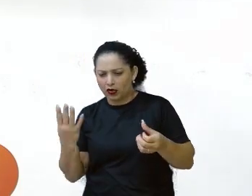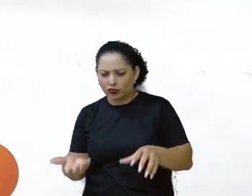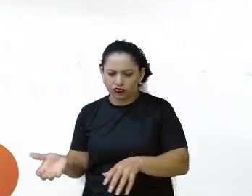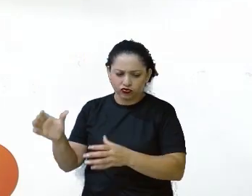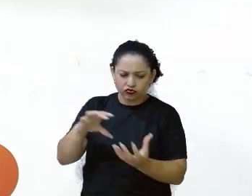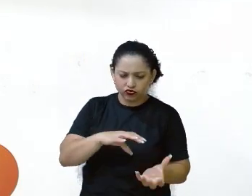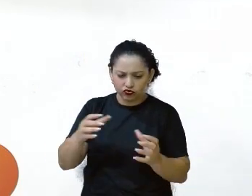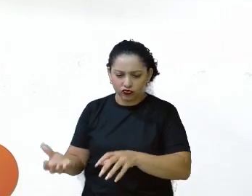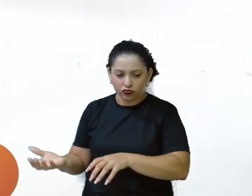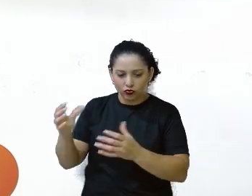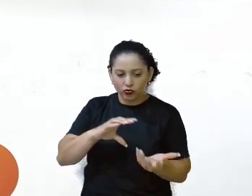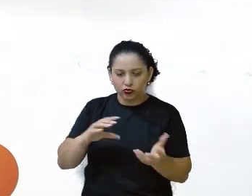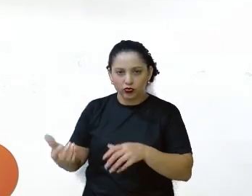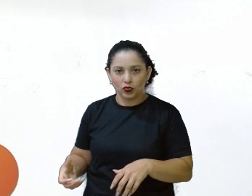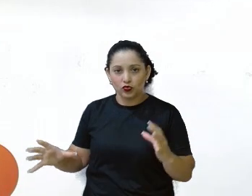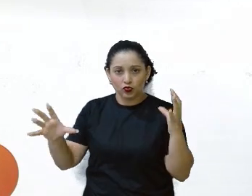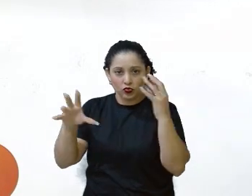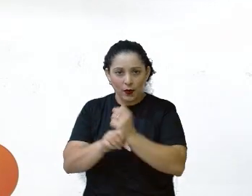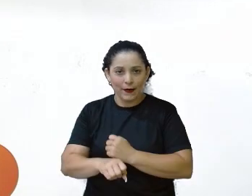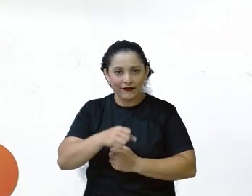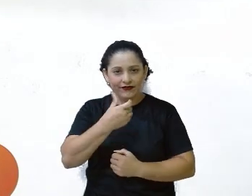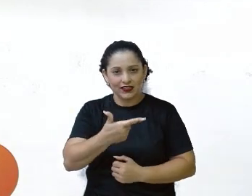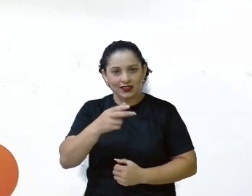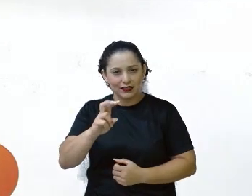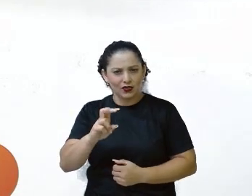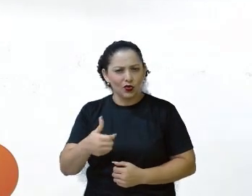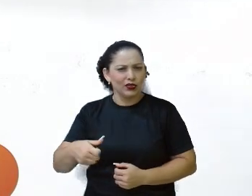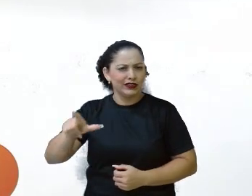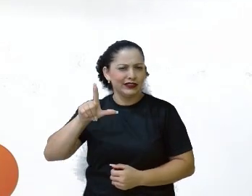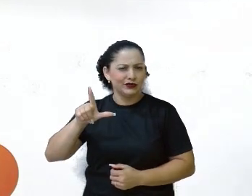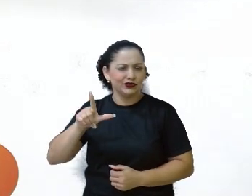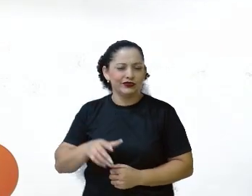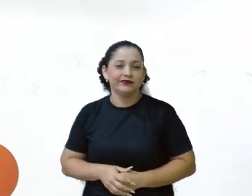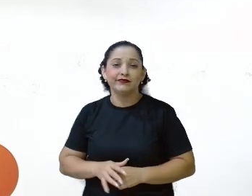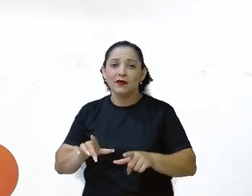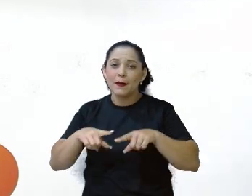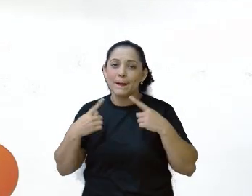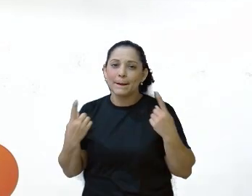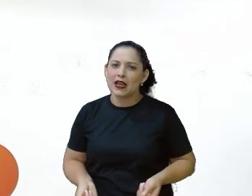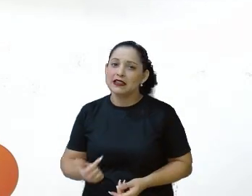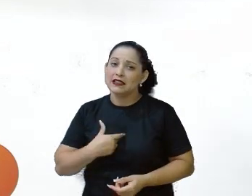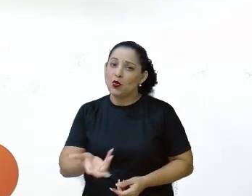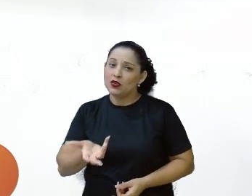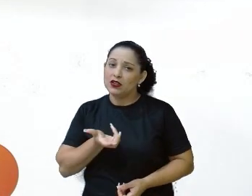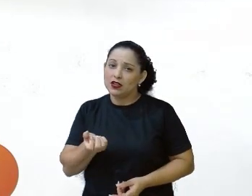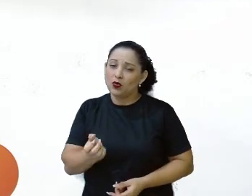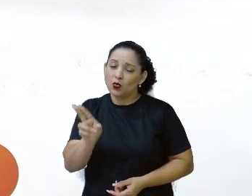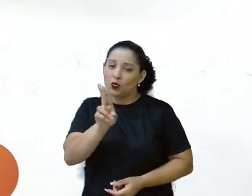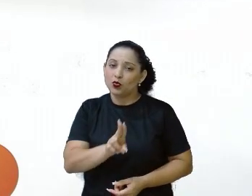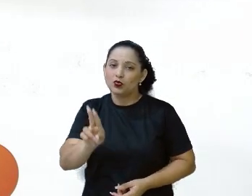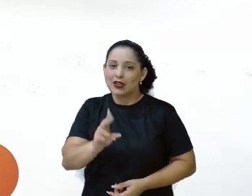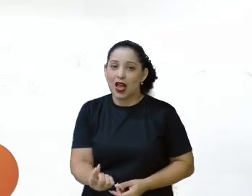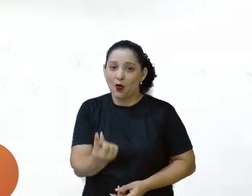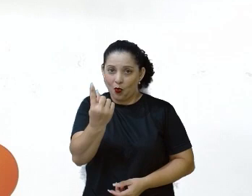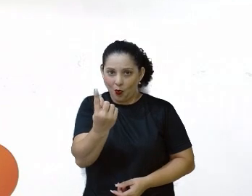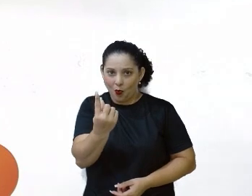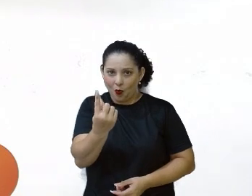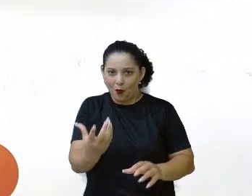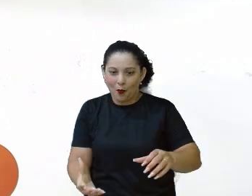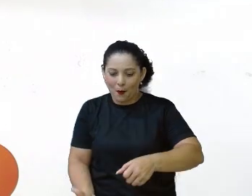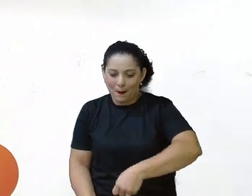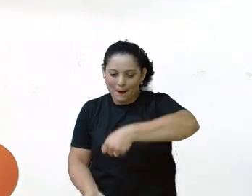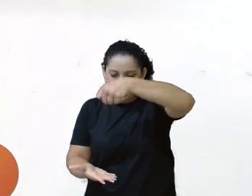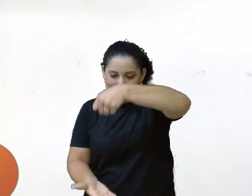de 5. 25 litros. Matei, né? Mas se eu quiser usar um balde só, eu também